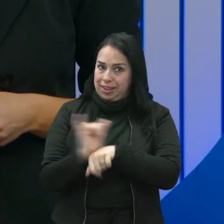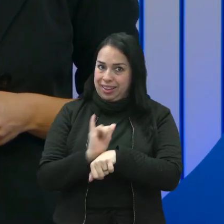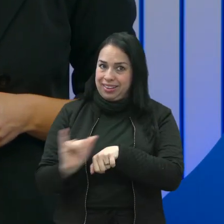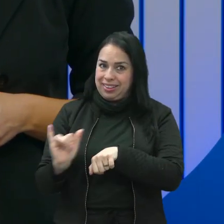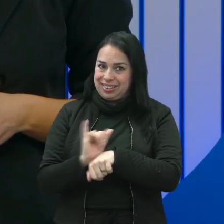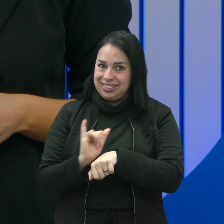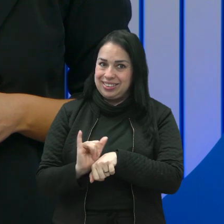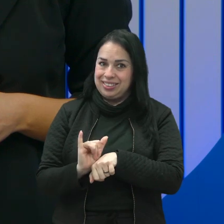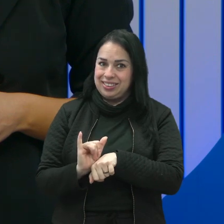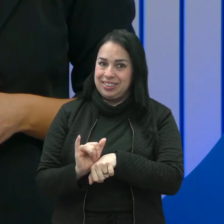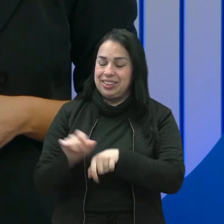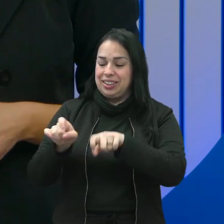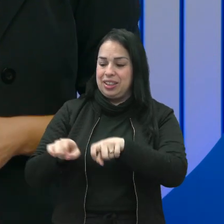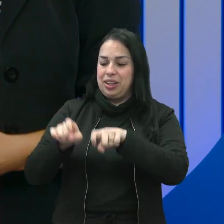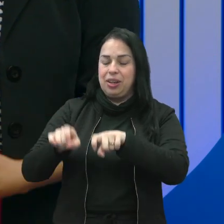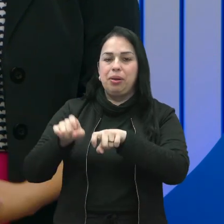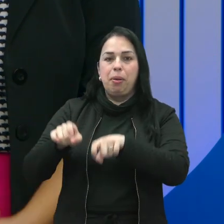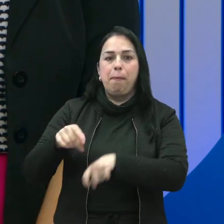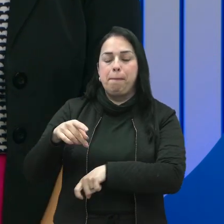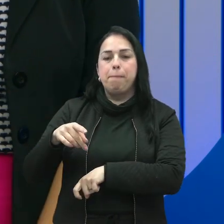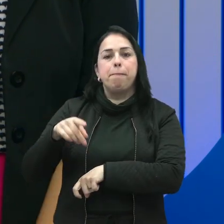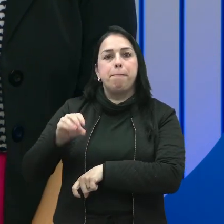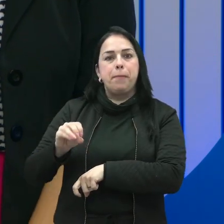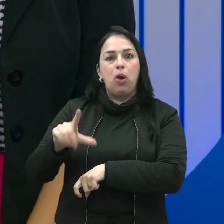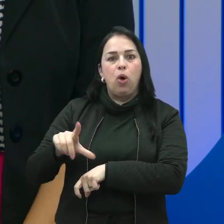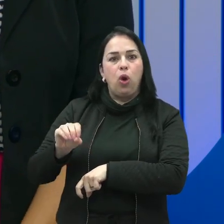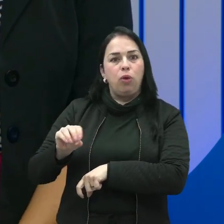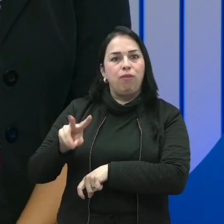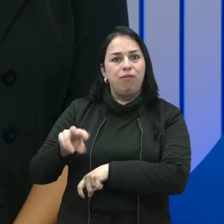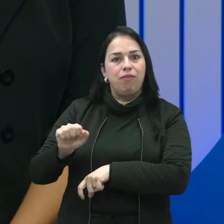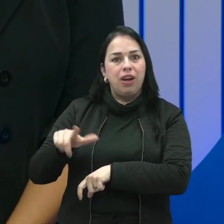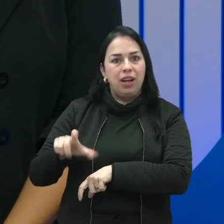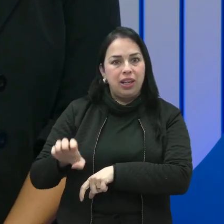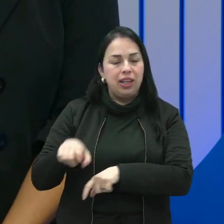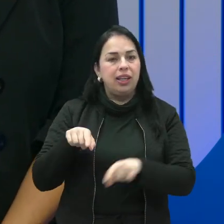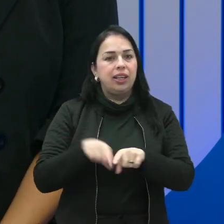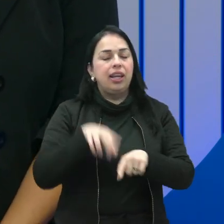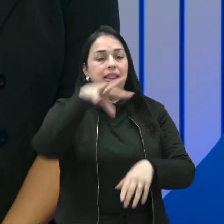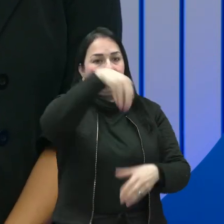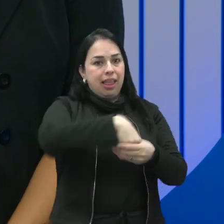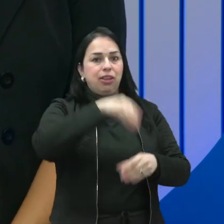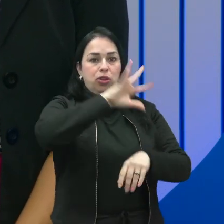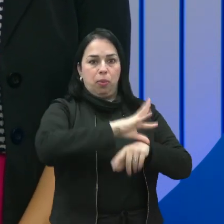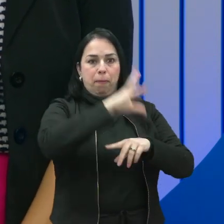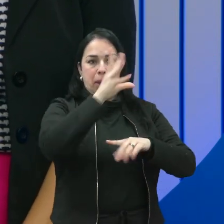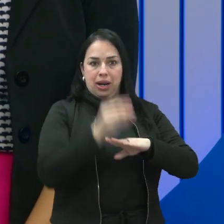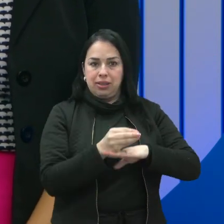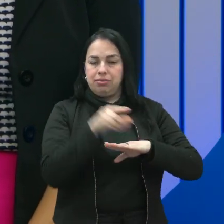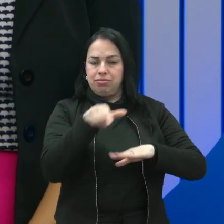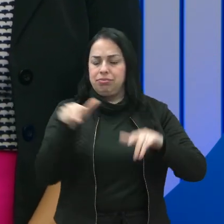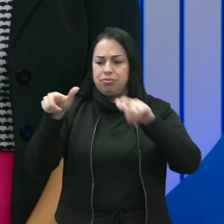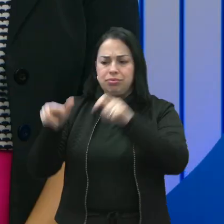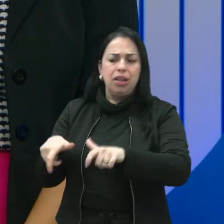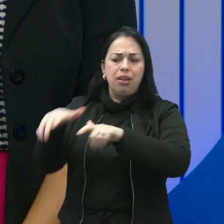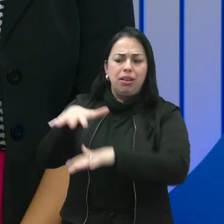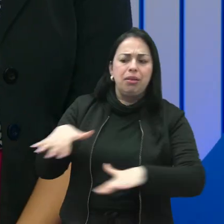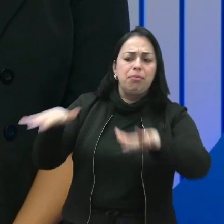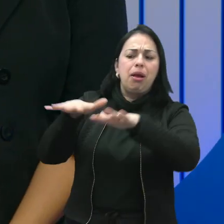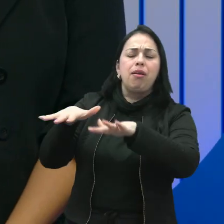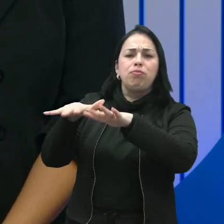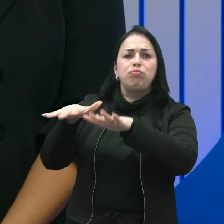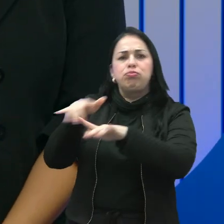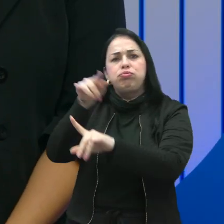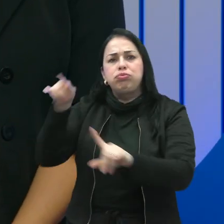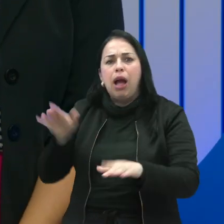do agronegócio é o Agropolo Vale, uma frente de trabalho criada pelo Parque de Inovação Tecnológica. O espaço foi